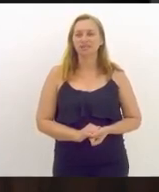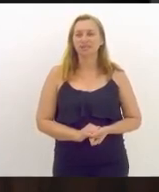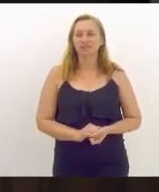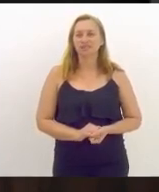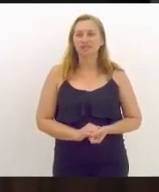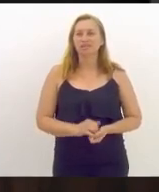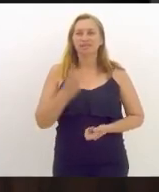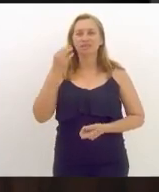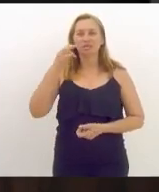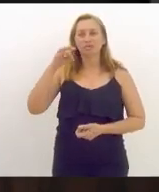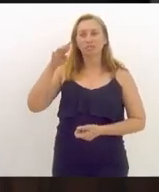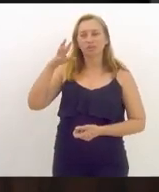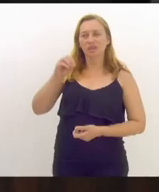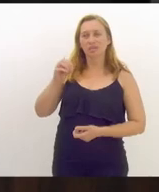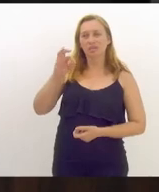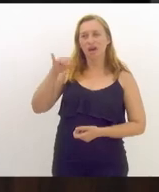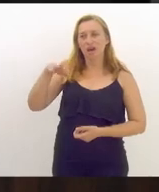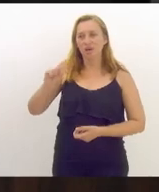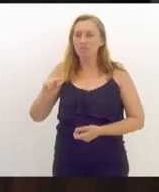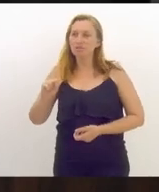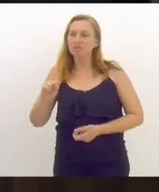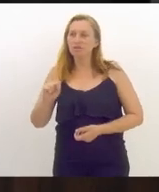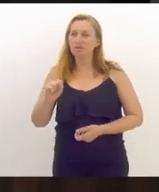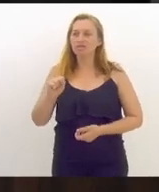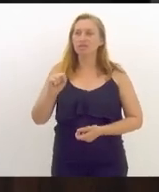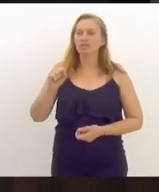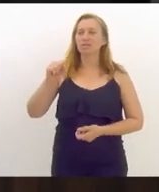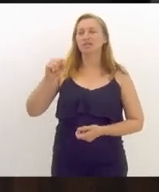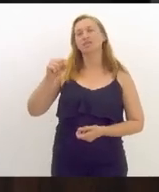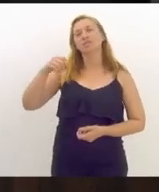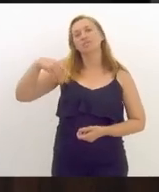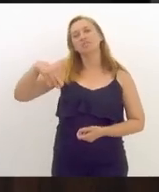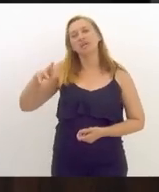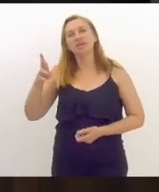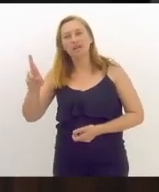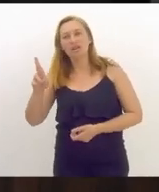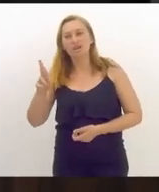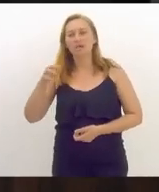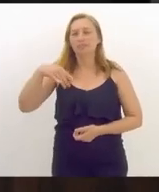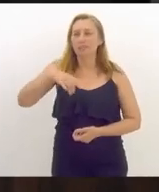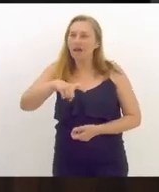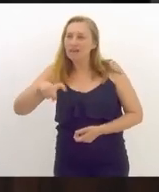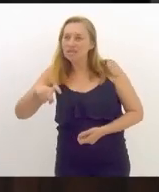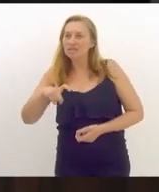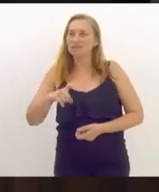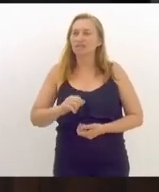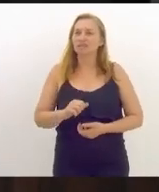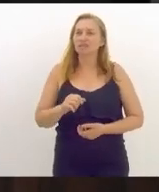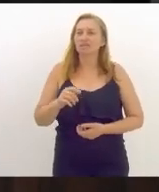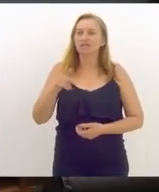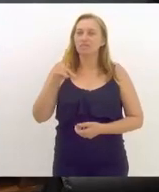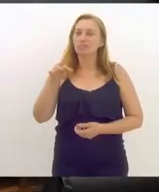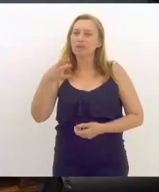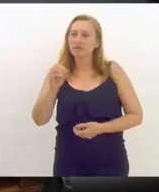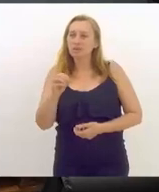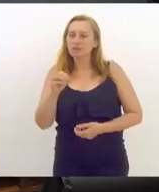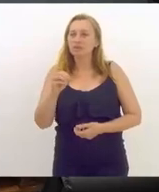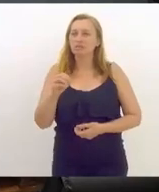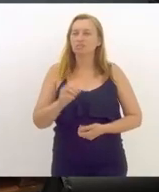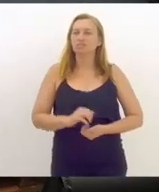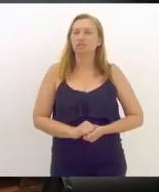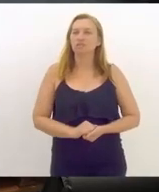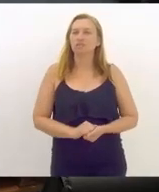Deputado Marcos Abraão Deputado Marcos Miller Deputado Max Lemos deputada Pedro Ricardo